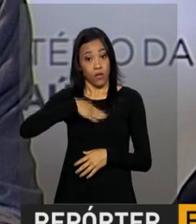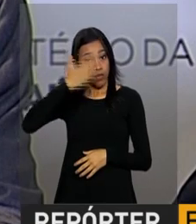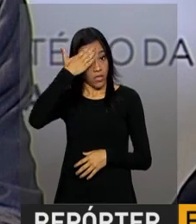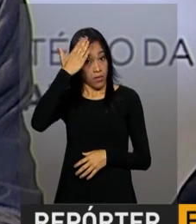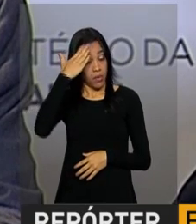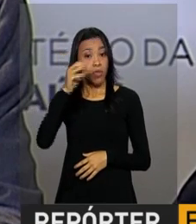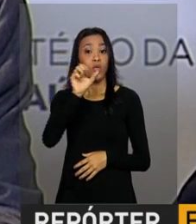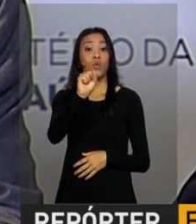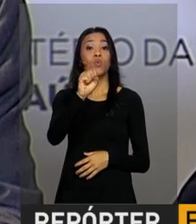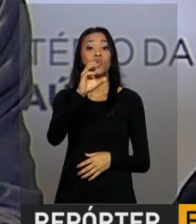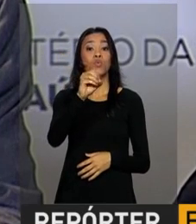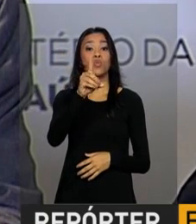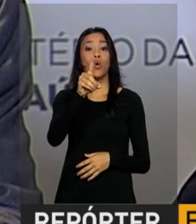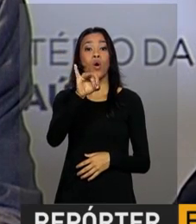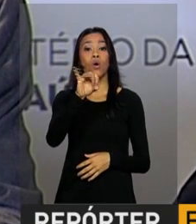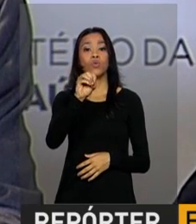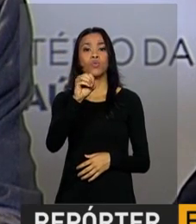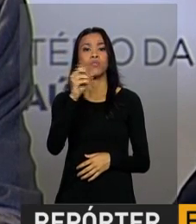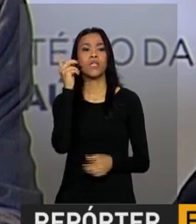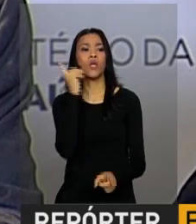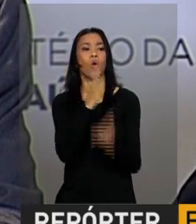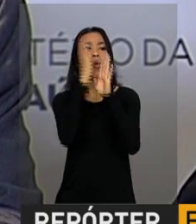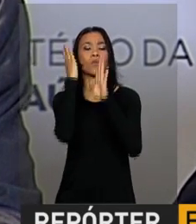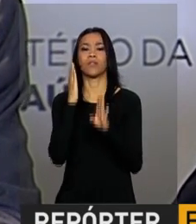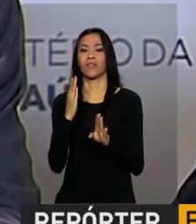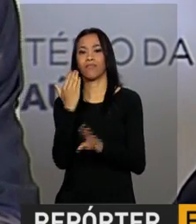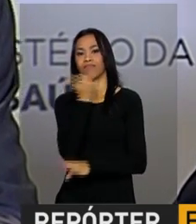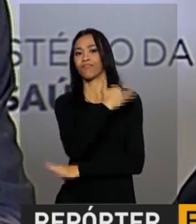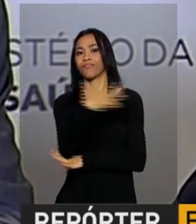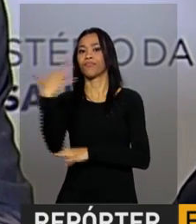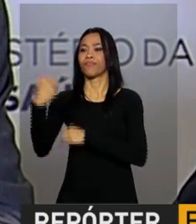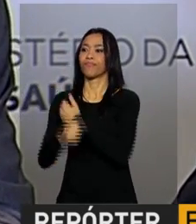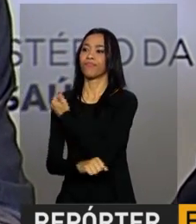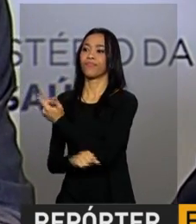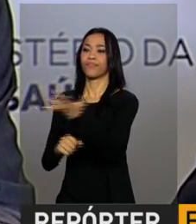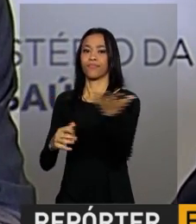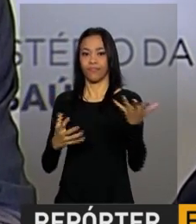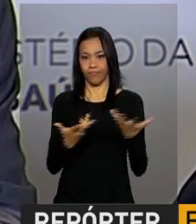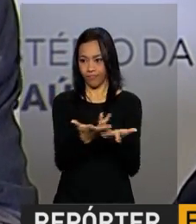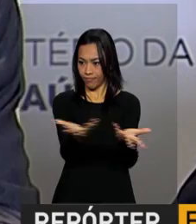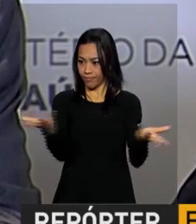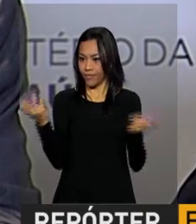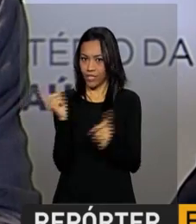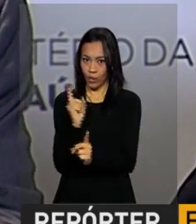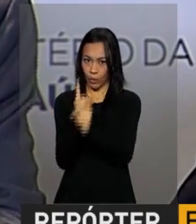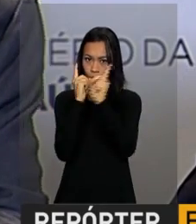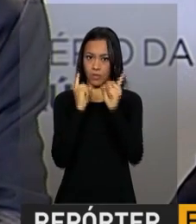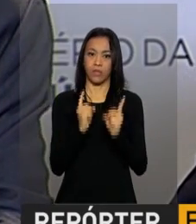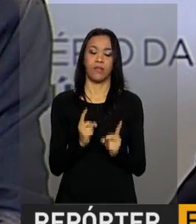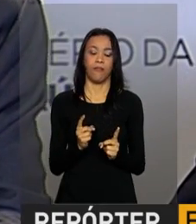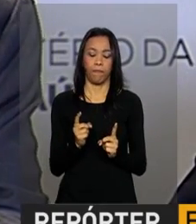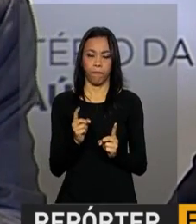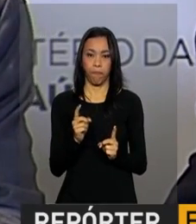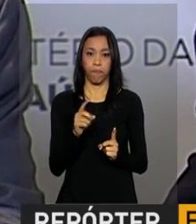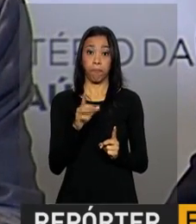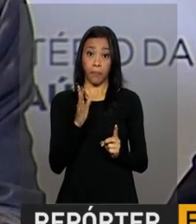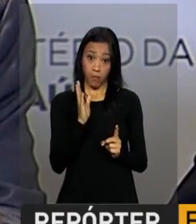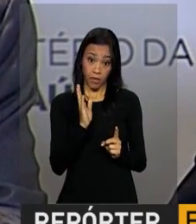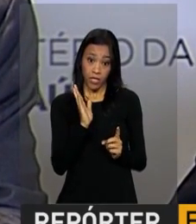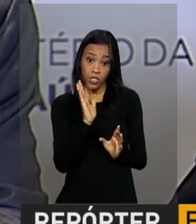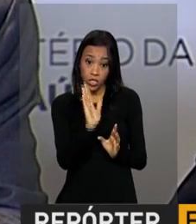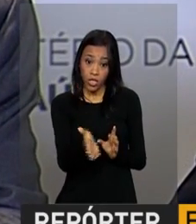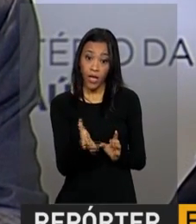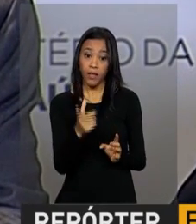na natureza então mesmo quando muitas vezes se soma o sódio em Natura que já contido no